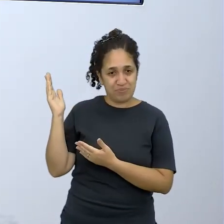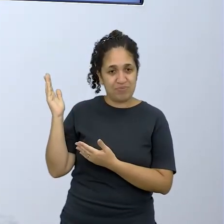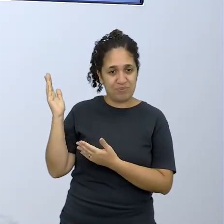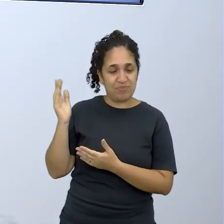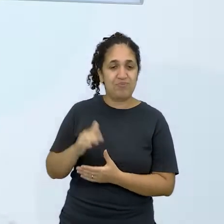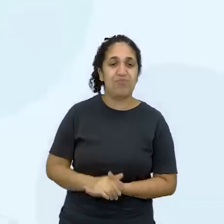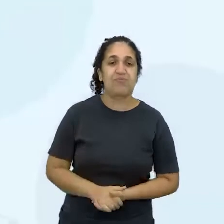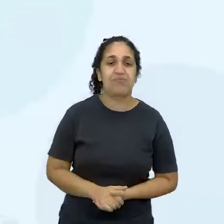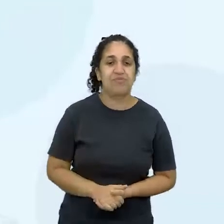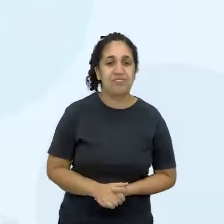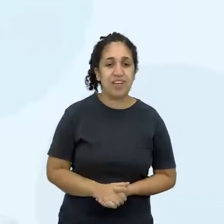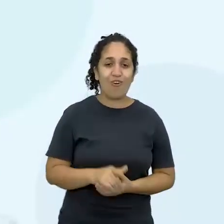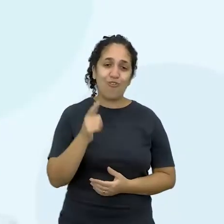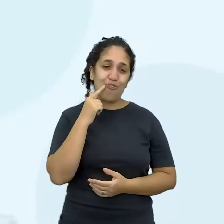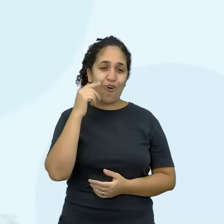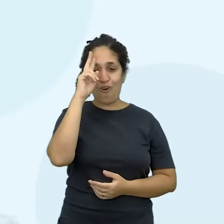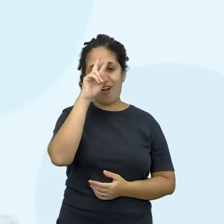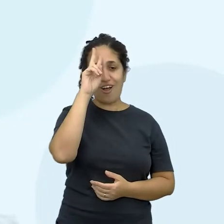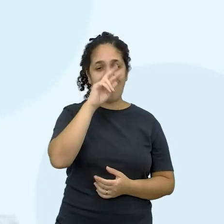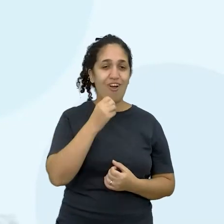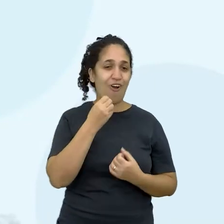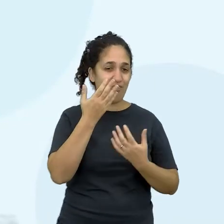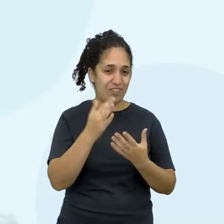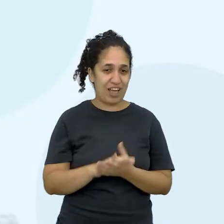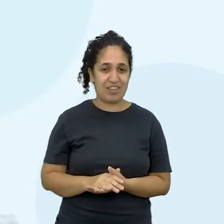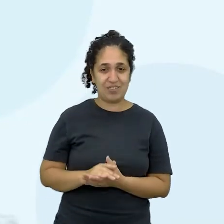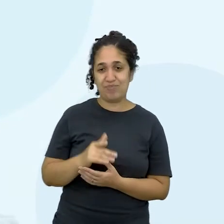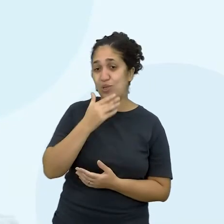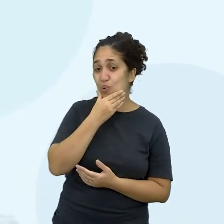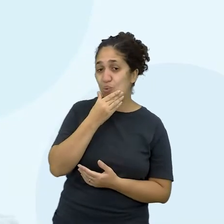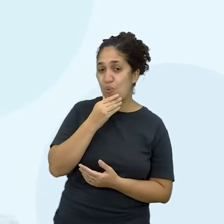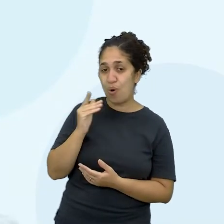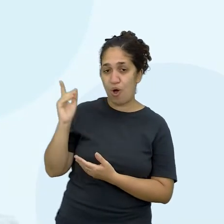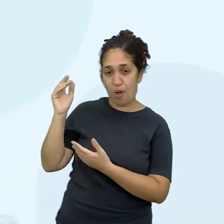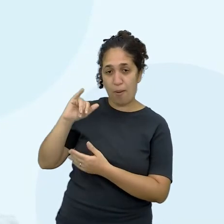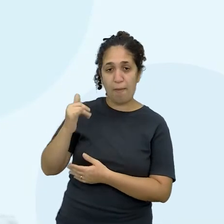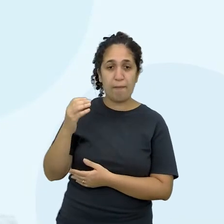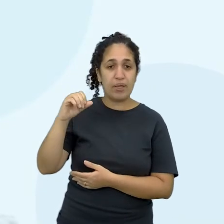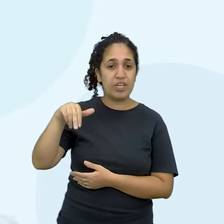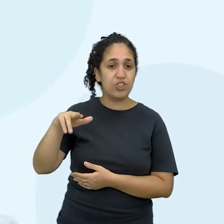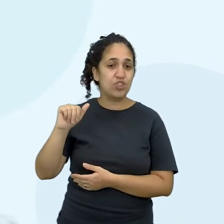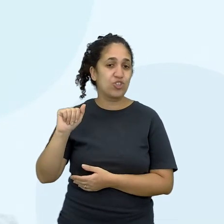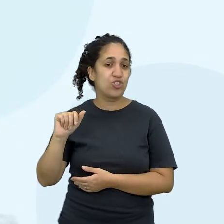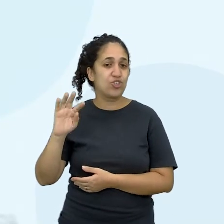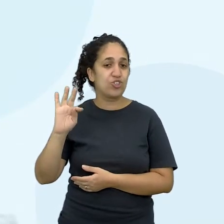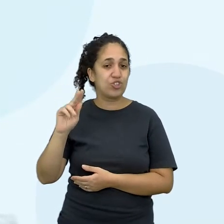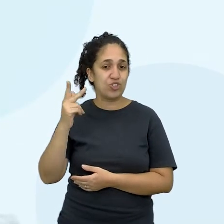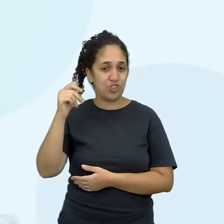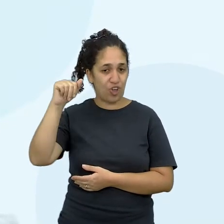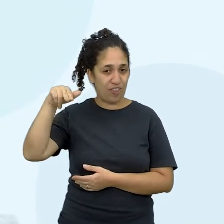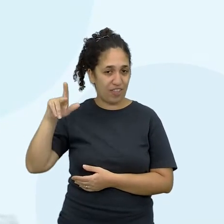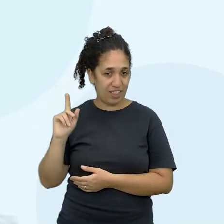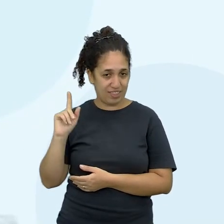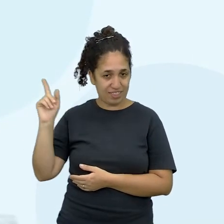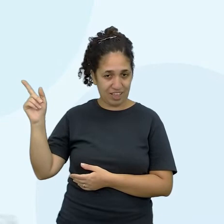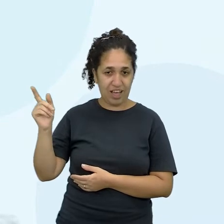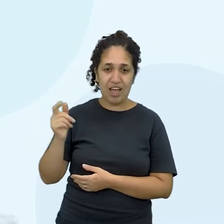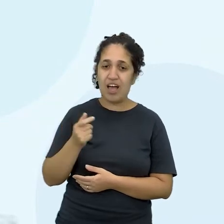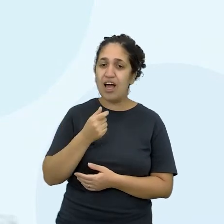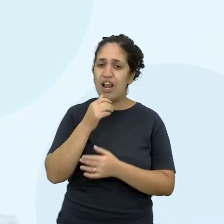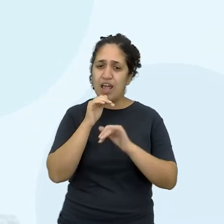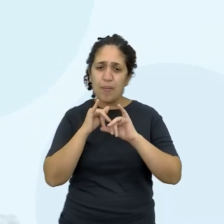falar disso, ó, deixa eu contar uma historinha para você. Jonathan Swift apresenta uma narrativa de diversas